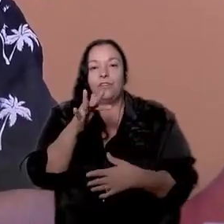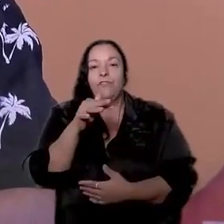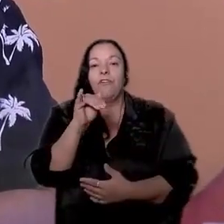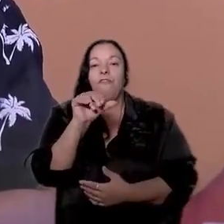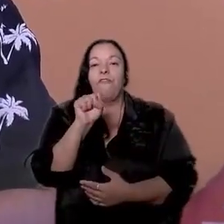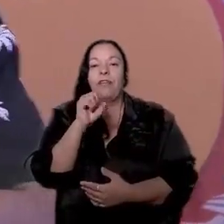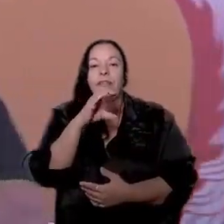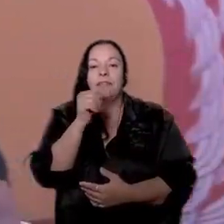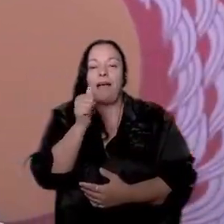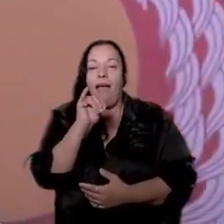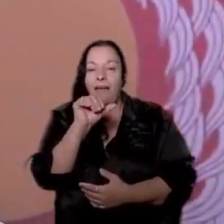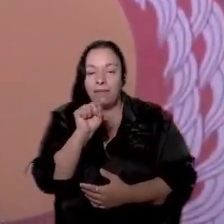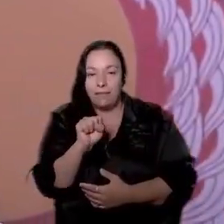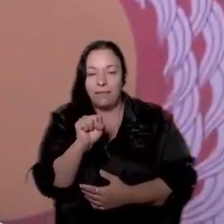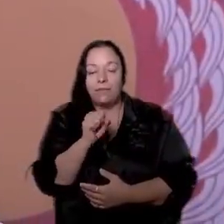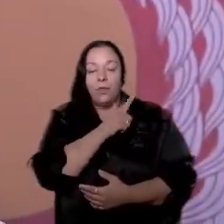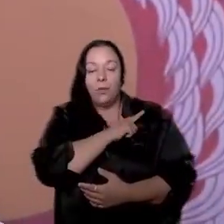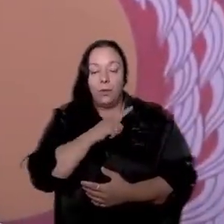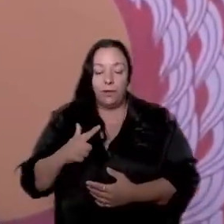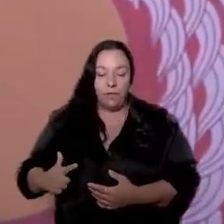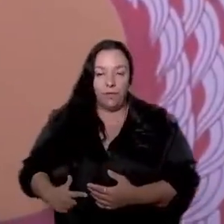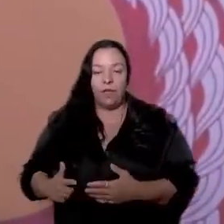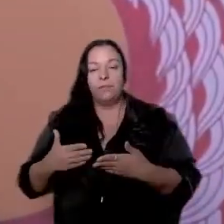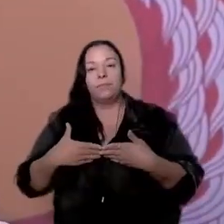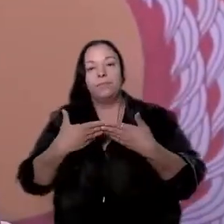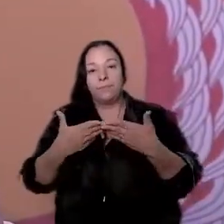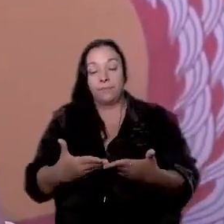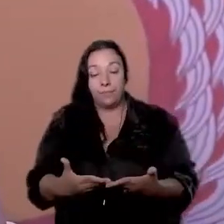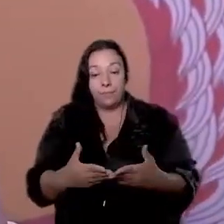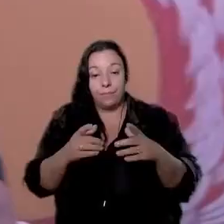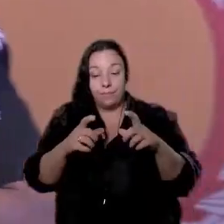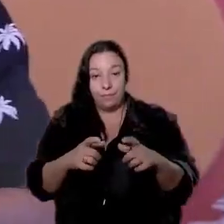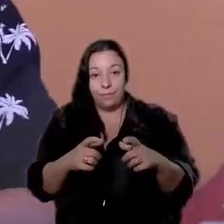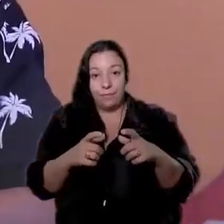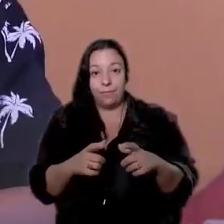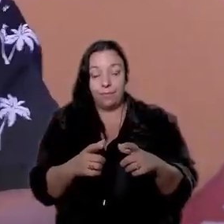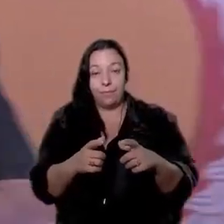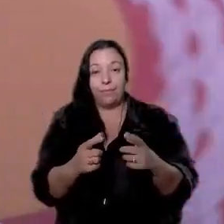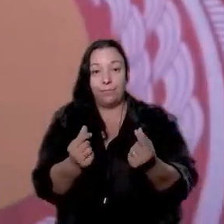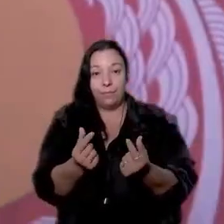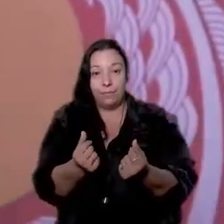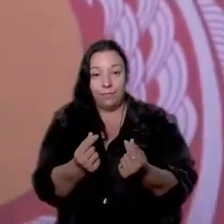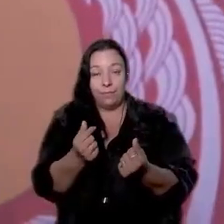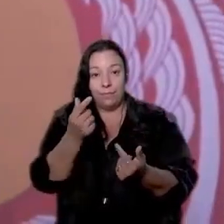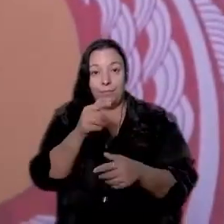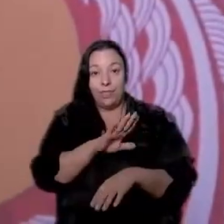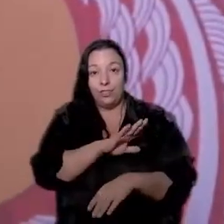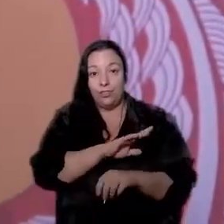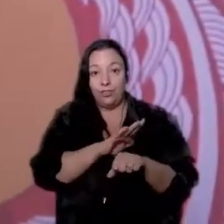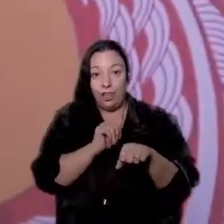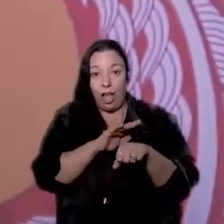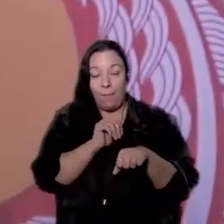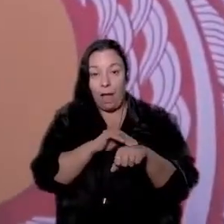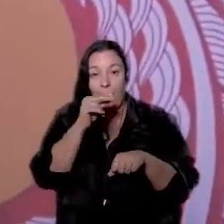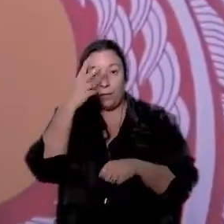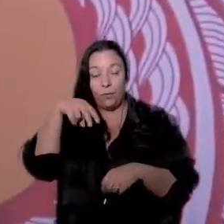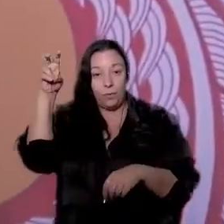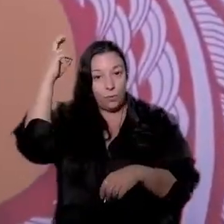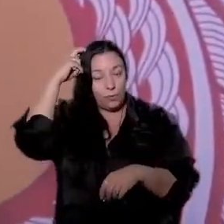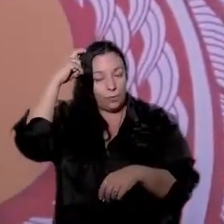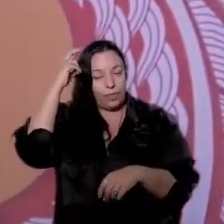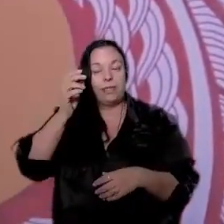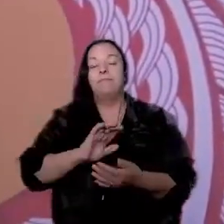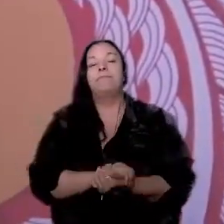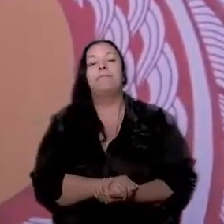fiscais que o governo concede para um setor econômico chamado cultura. Nós somos um setor econômico do